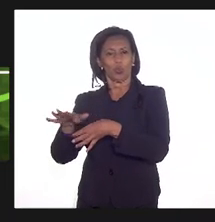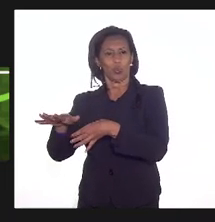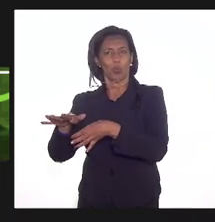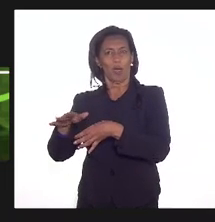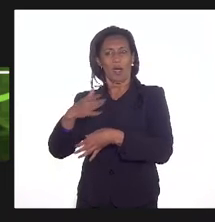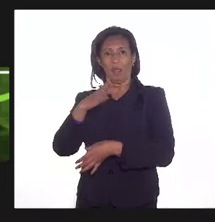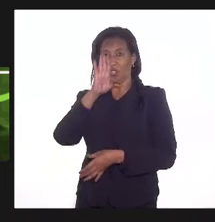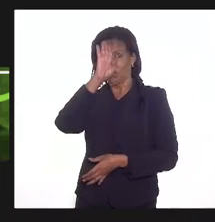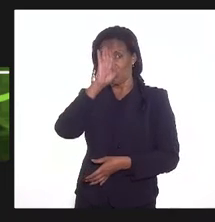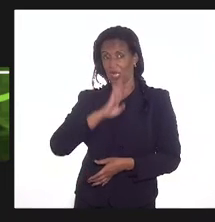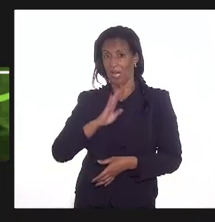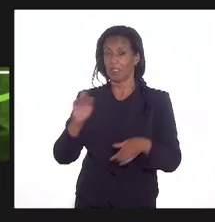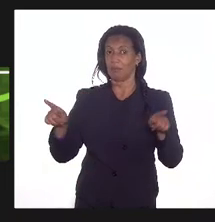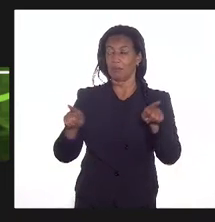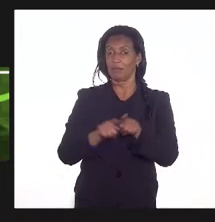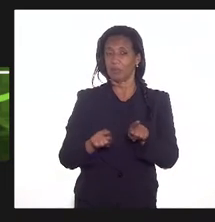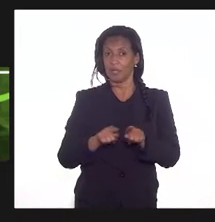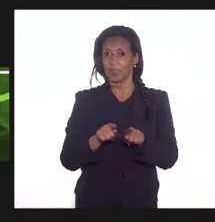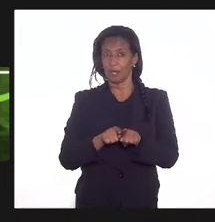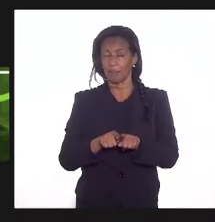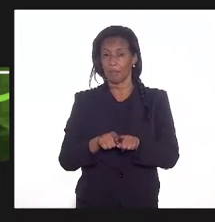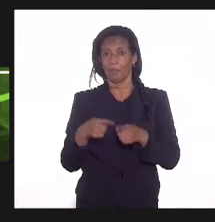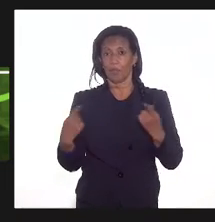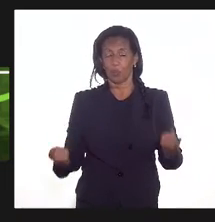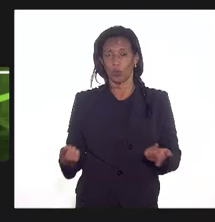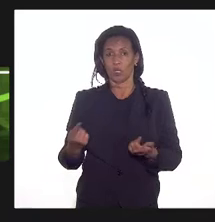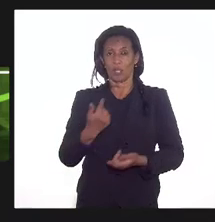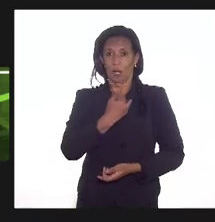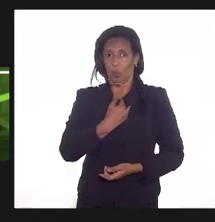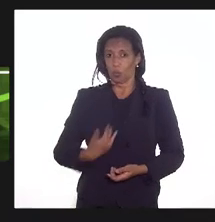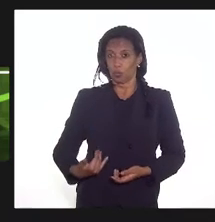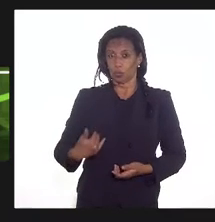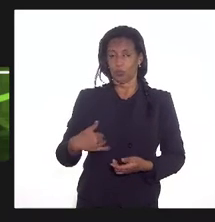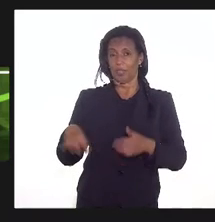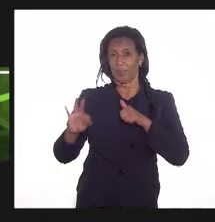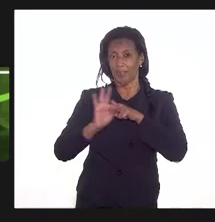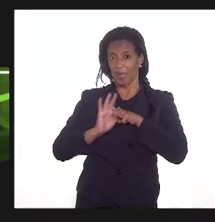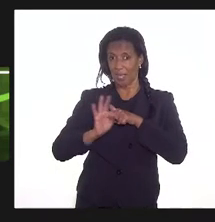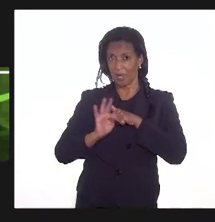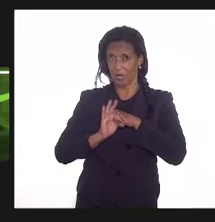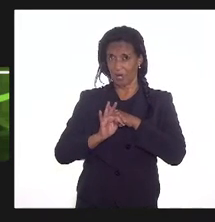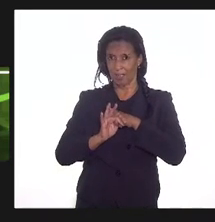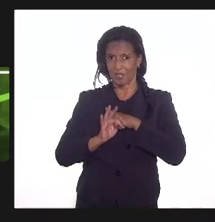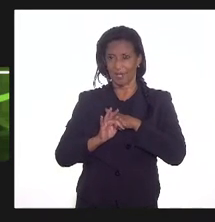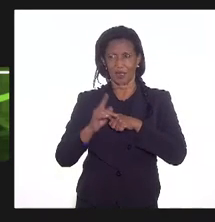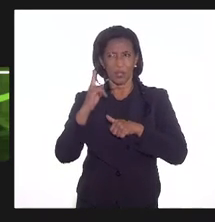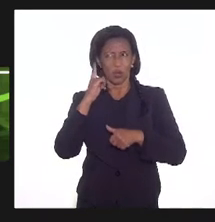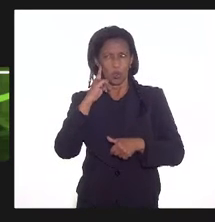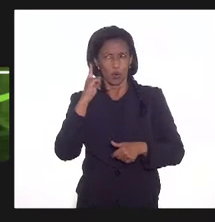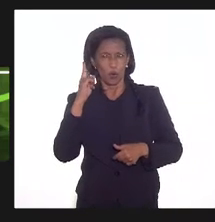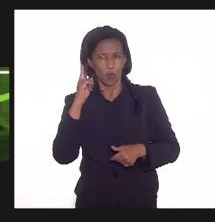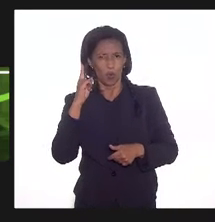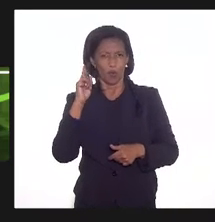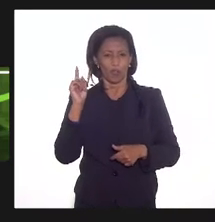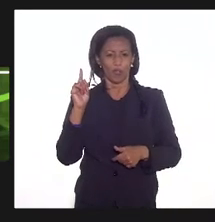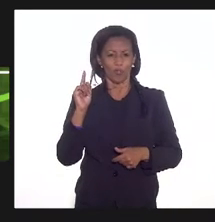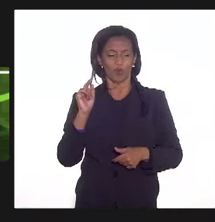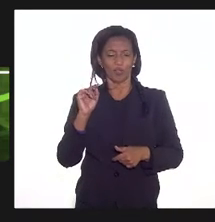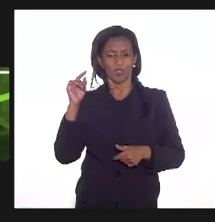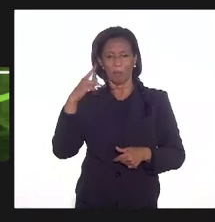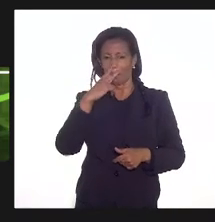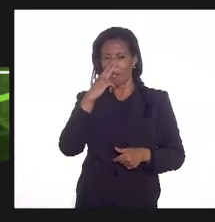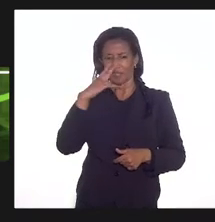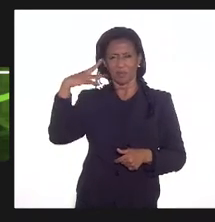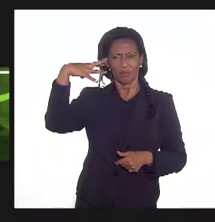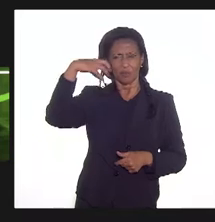é escola gratuita mas ao mesmo tempo por conta de ser uma escola técnica desculpa o barulho aqui pessoal a gente acabou ficando sem luz